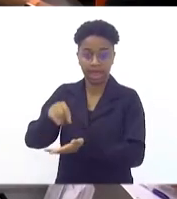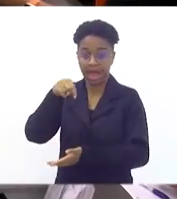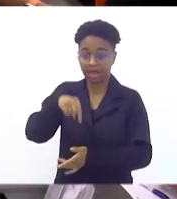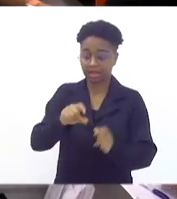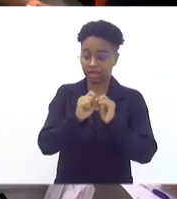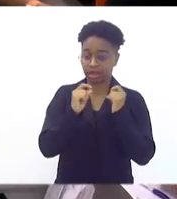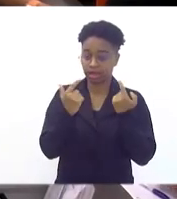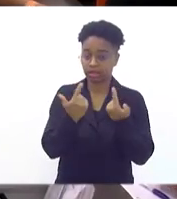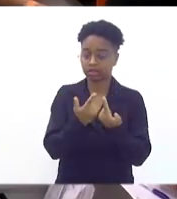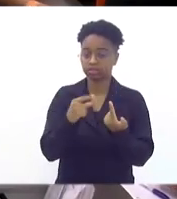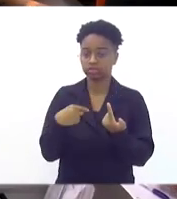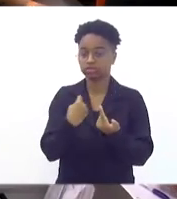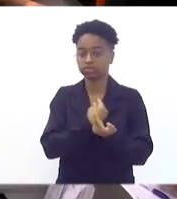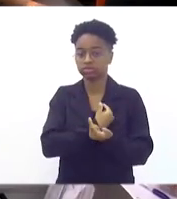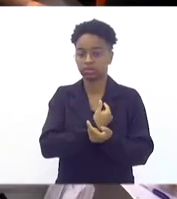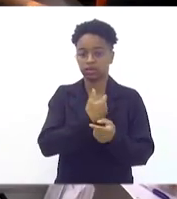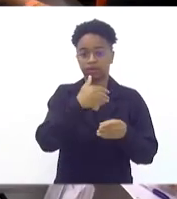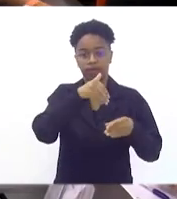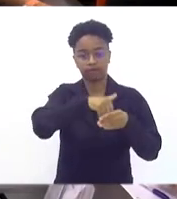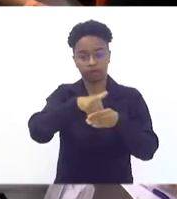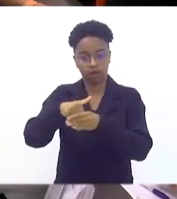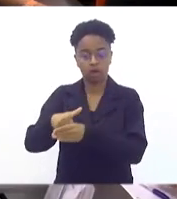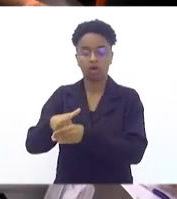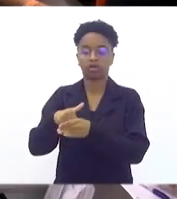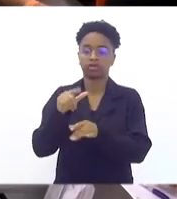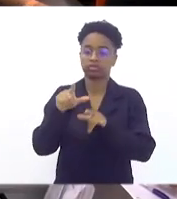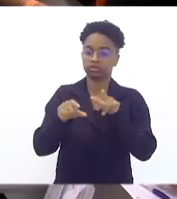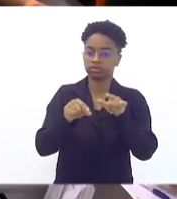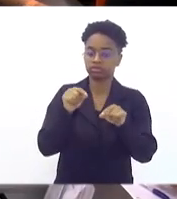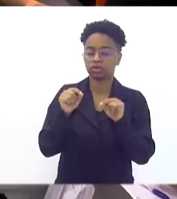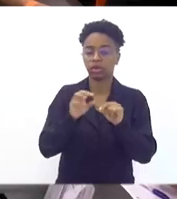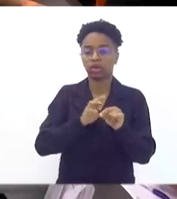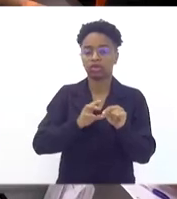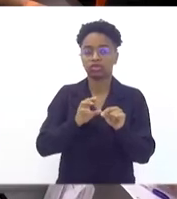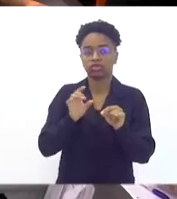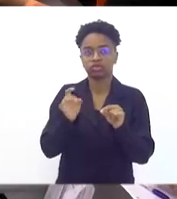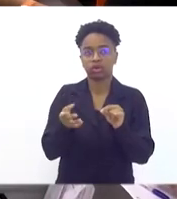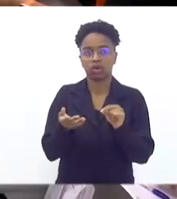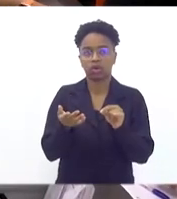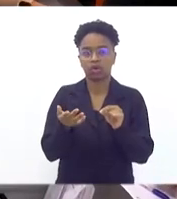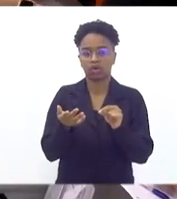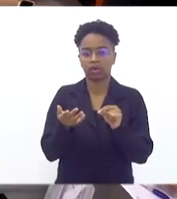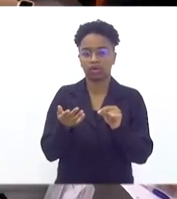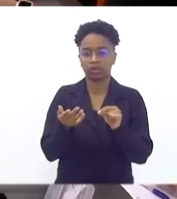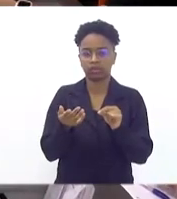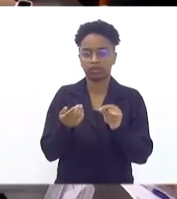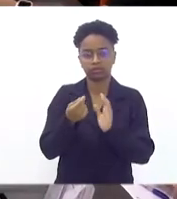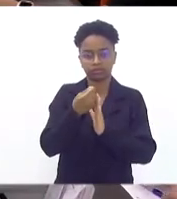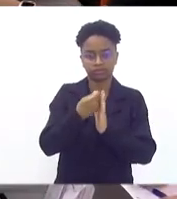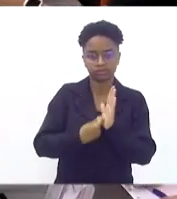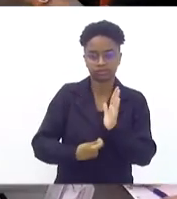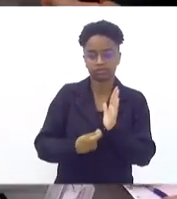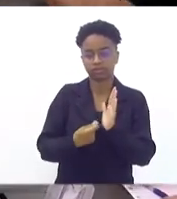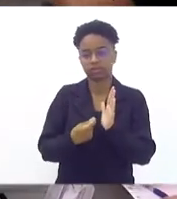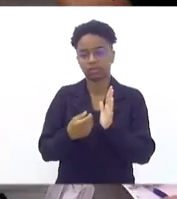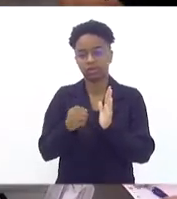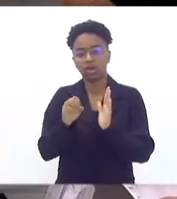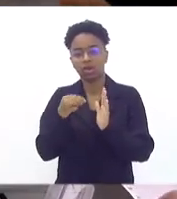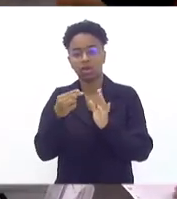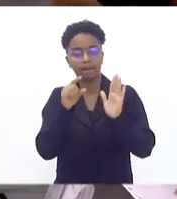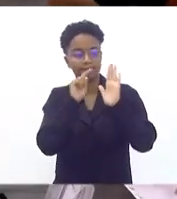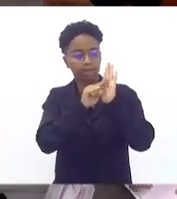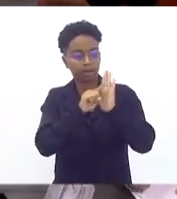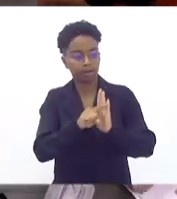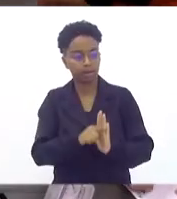faz aqui todo o processo necessário não só de fazer o escrutínio de fazer as